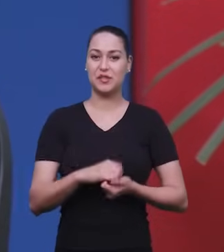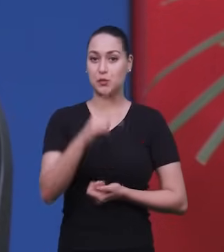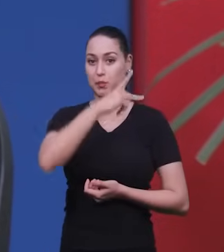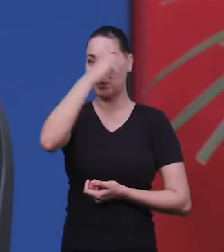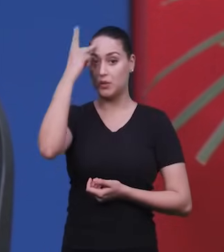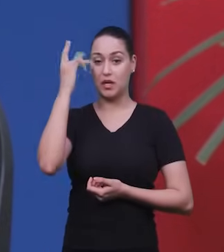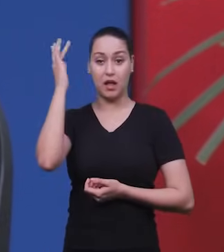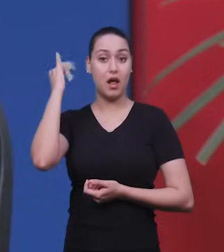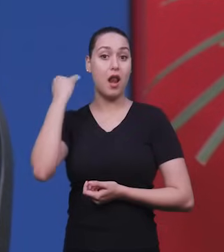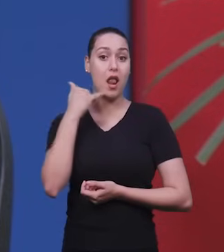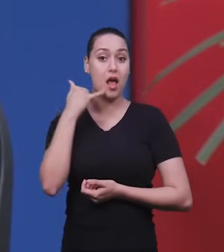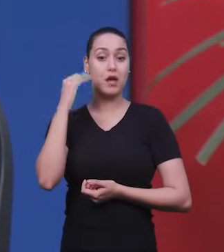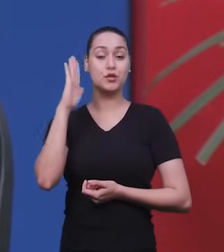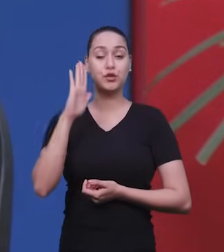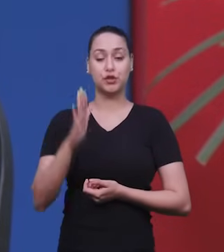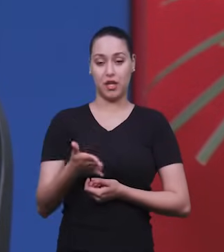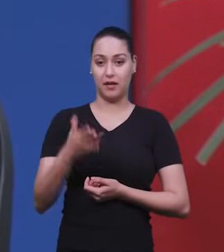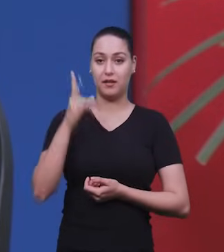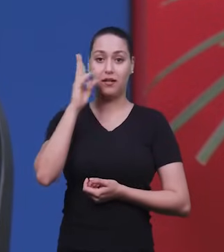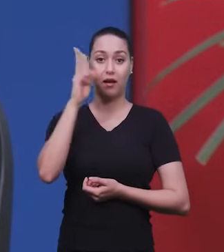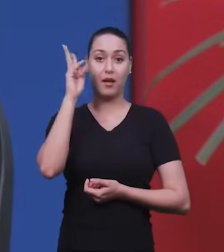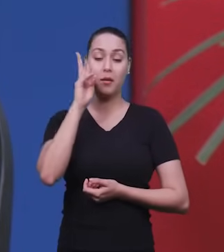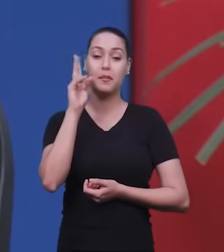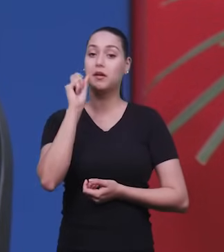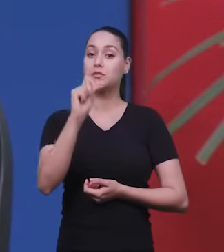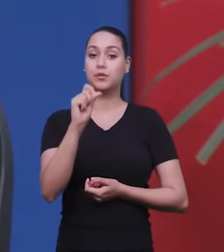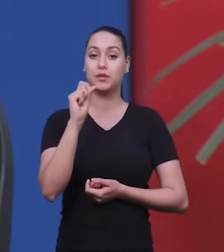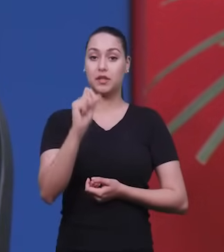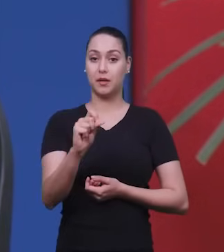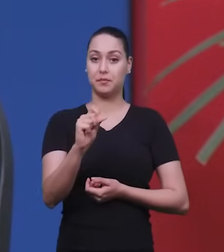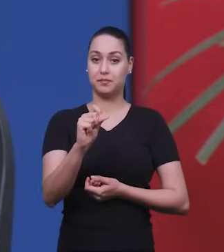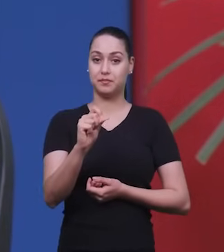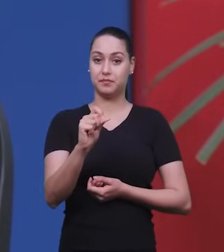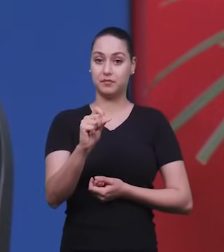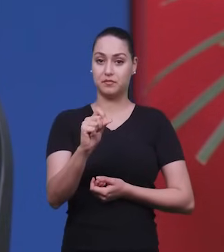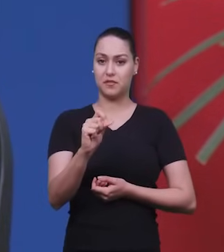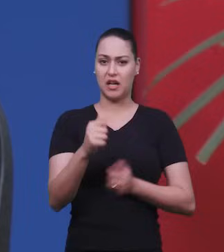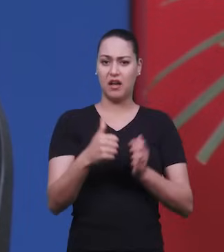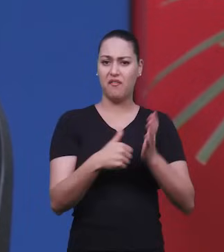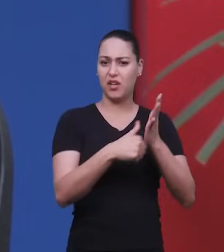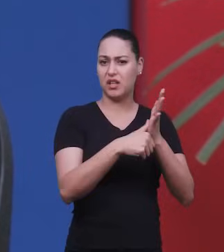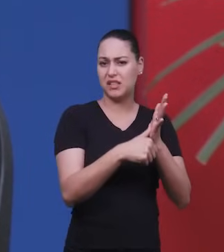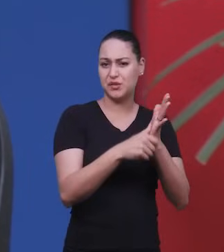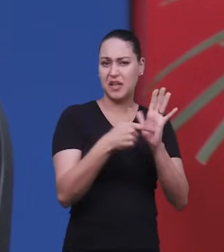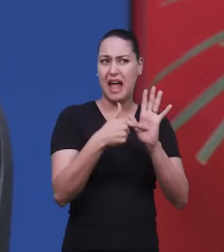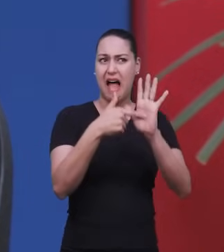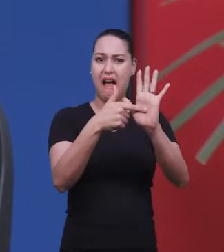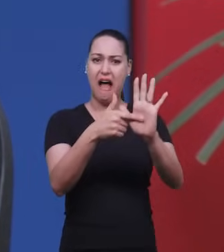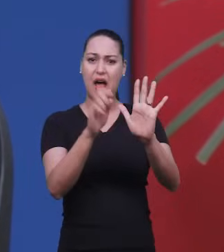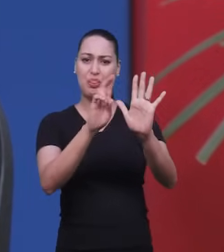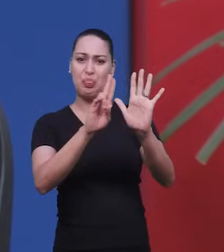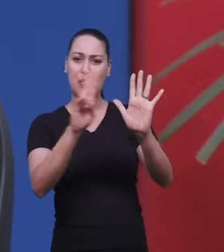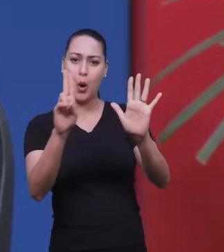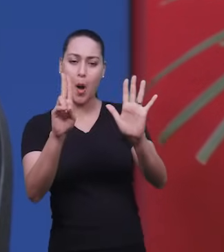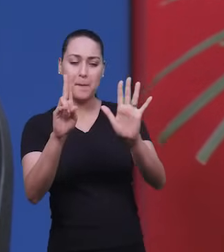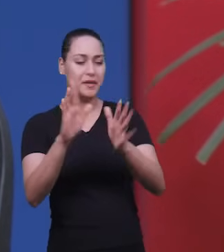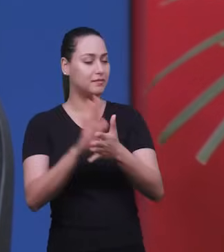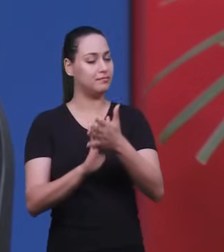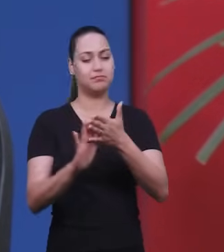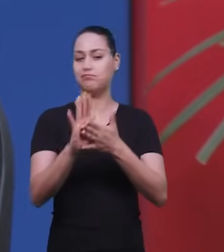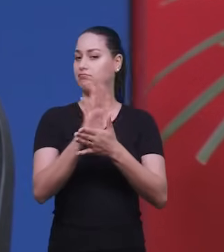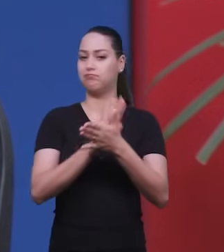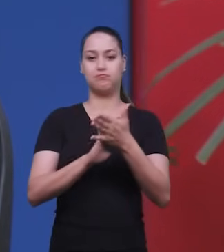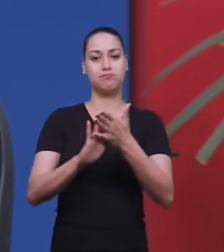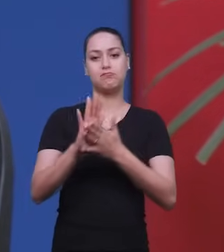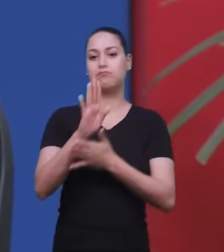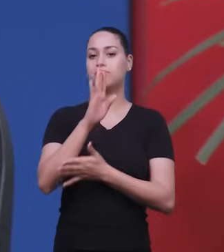ligaram. Né? Sempre lembrando que nós não vamos identificar as pessoas, até por